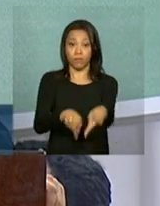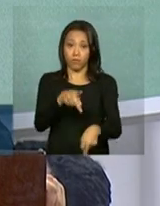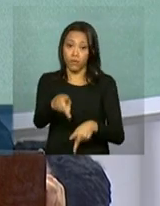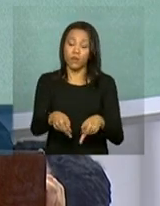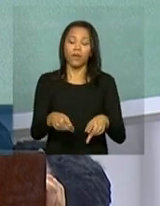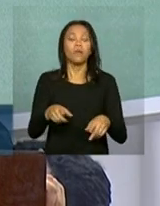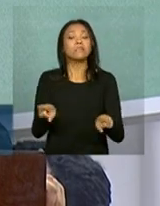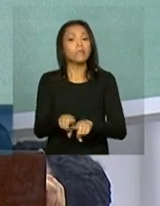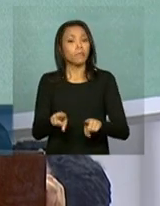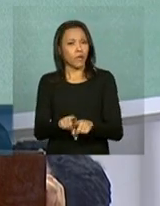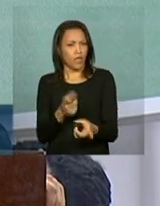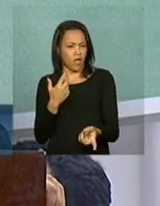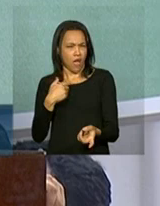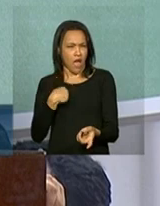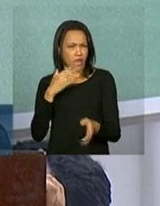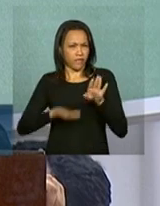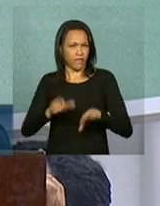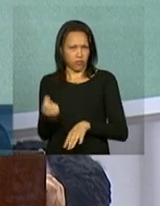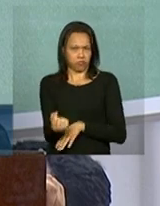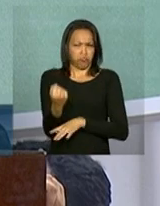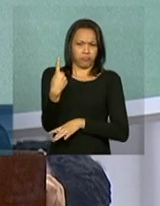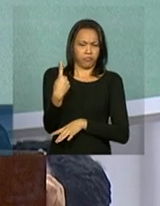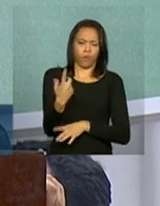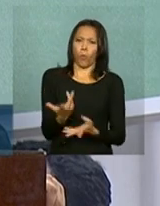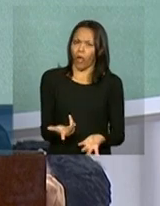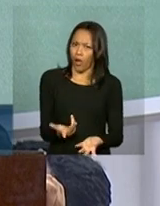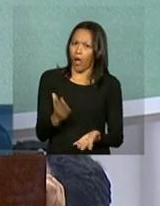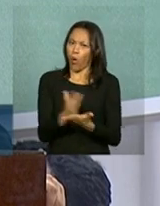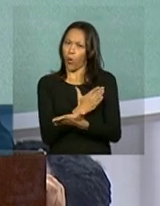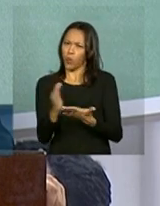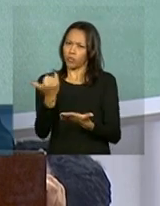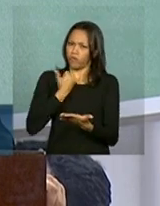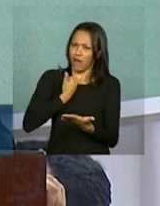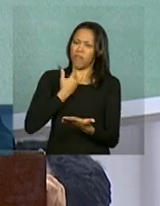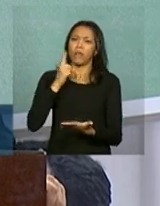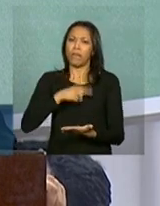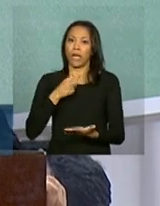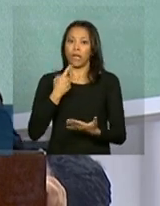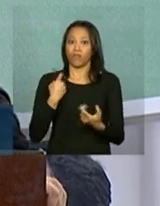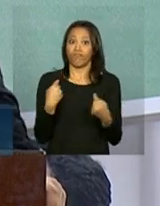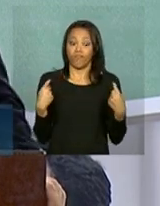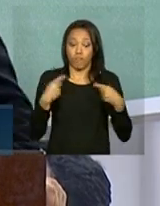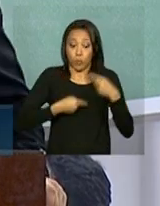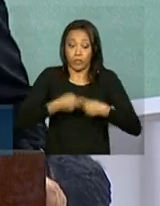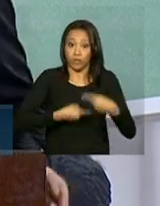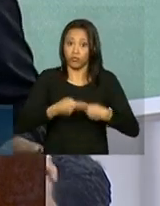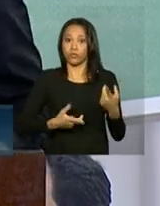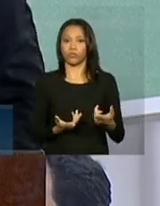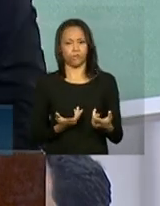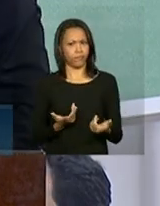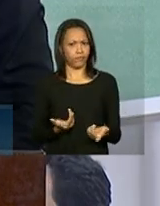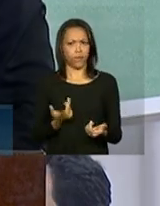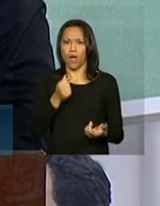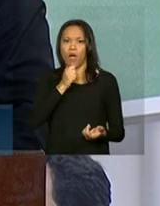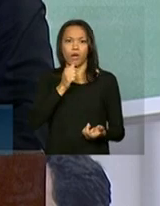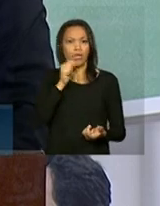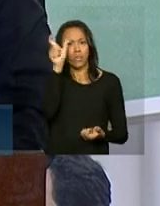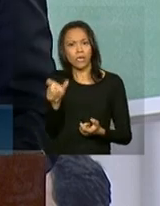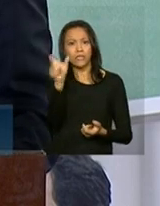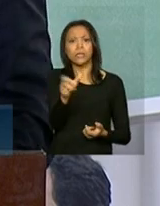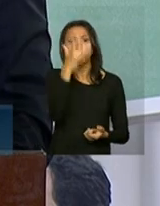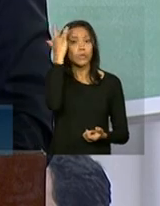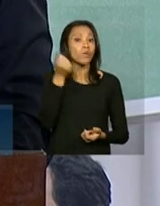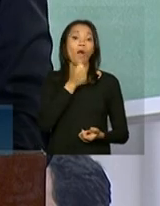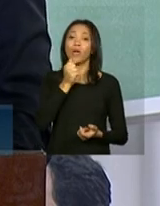eu estranho alguns que dizem que o Mais Médicos é um ato eleitoreiro e parece não terem percebido que